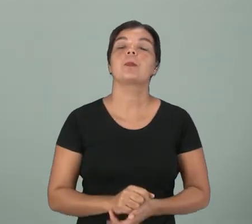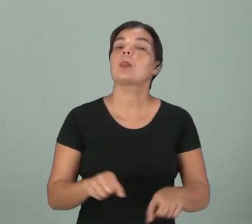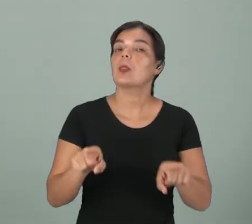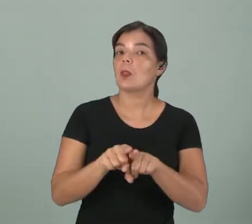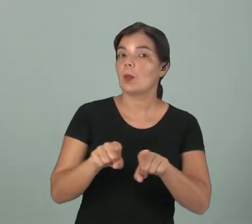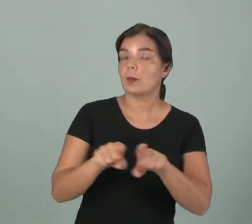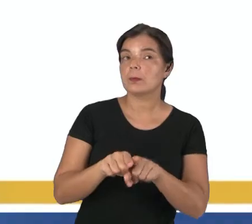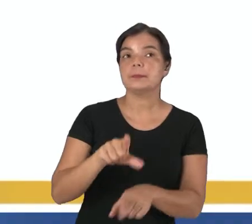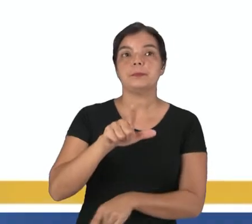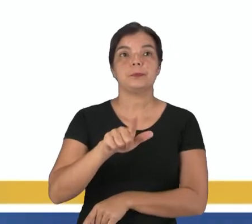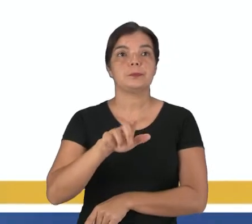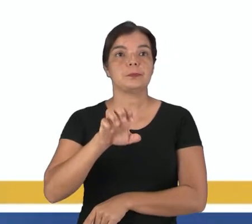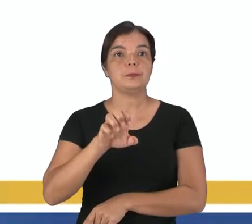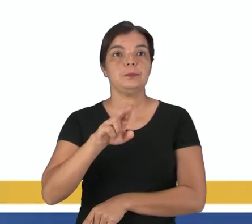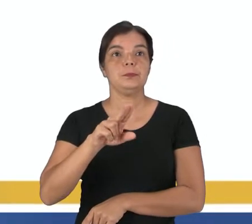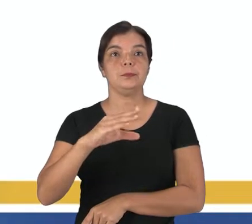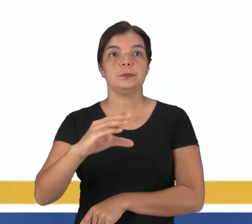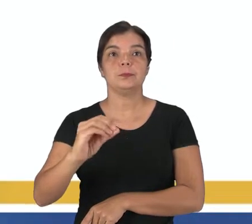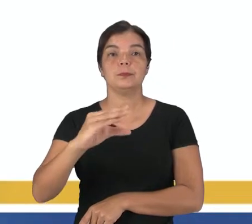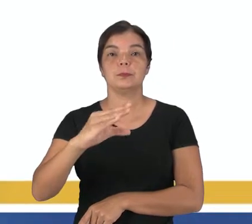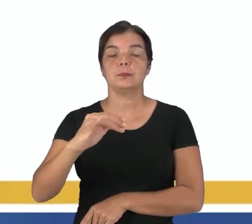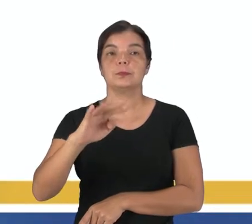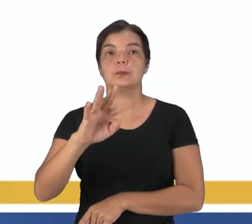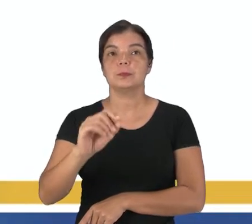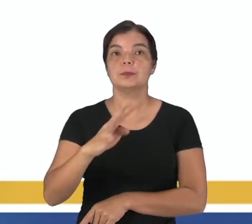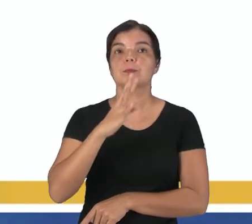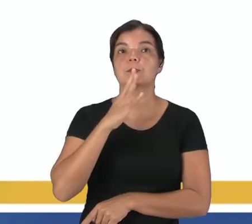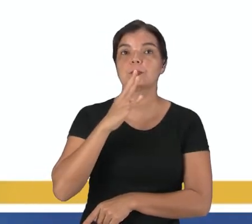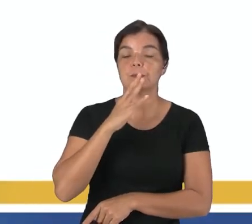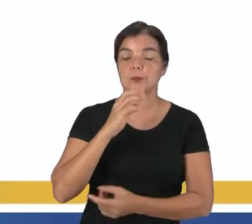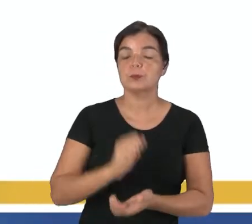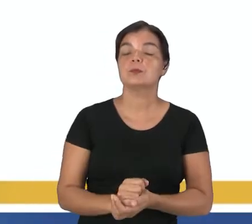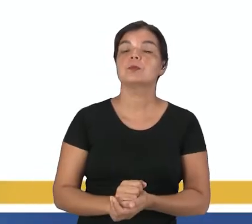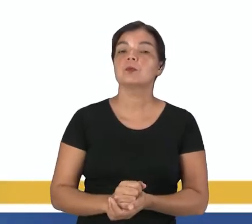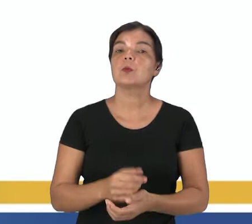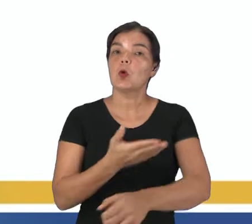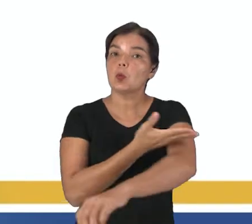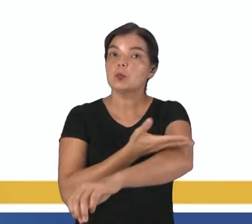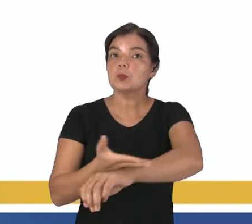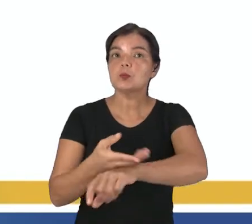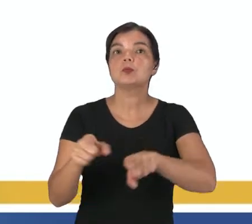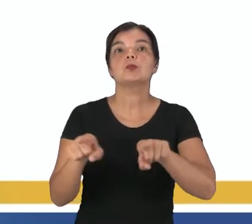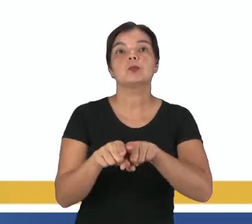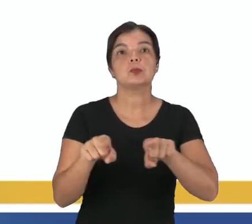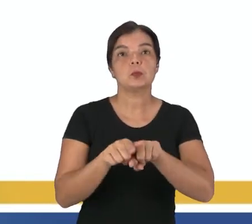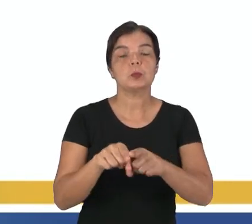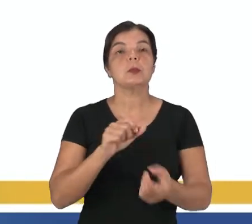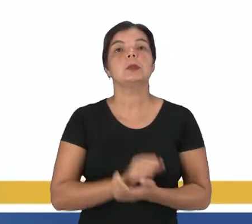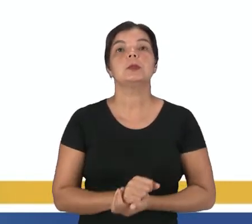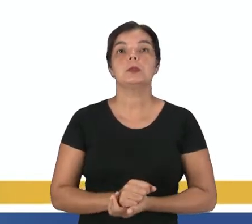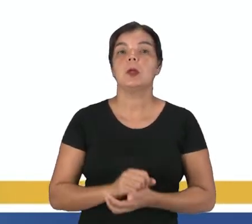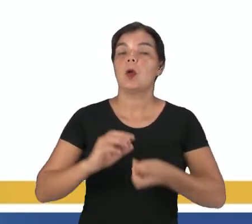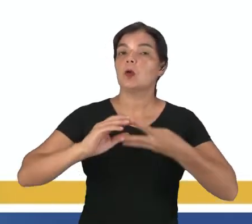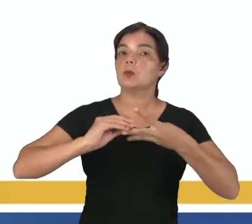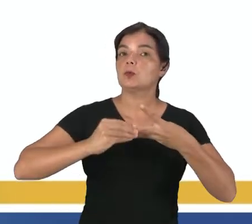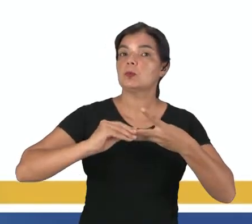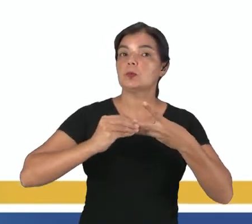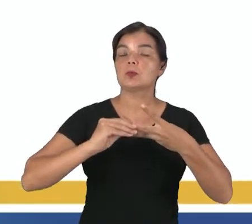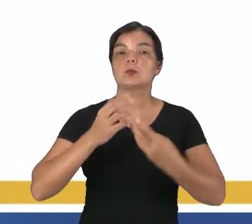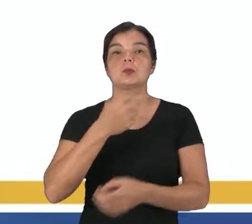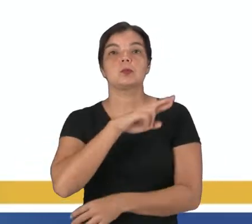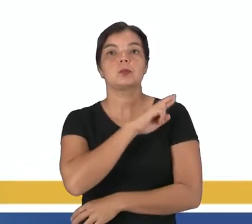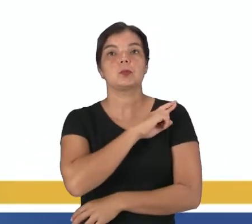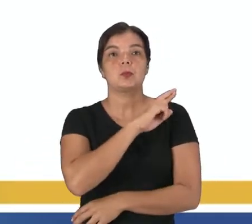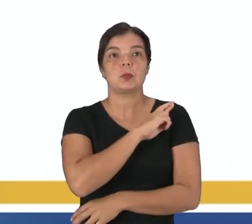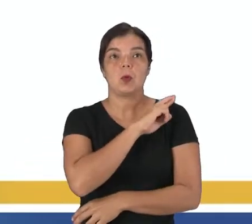Existem também os leucócitos, que são conhecidos como glóbulos brancos, né? Os leucócitos, eles são células